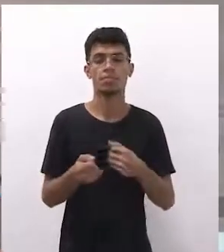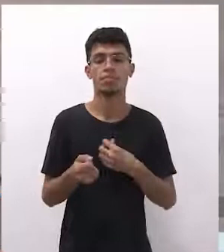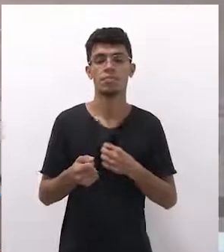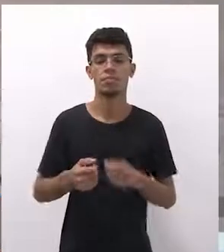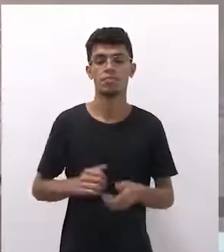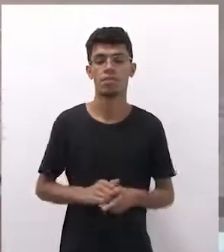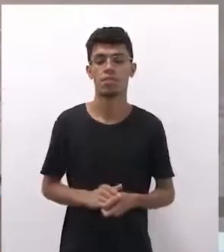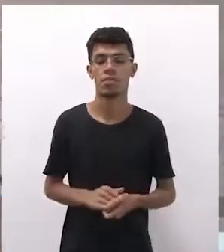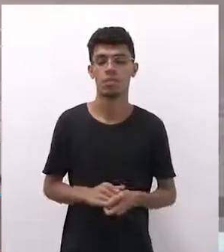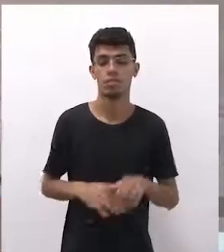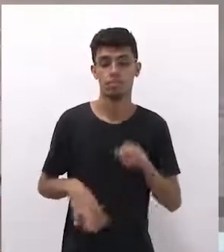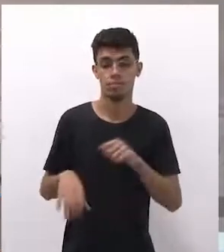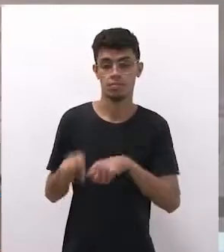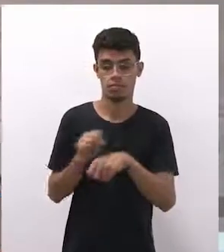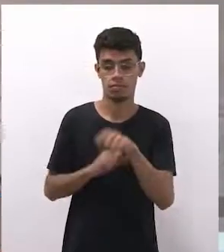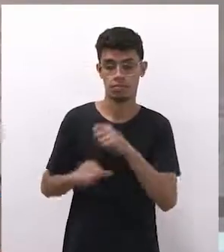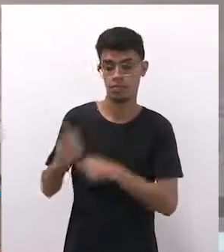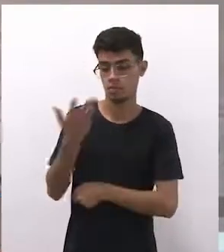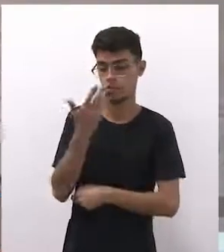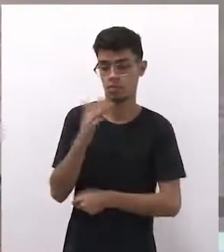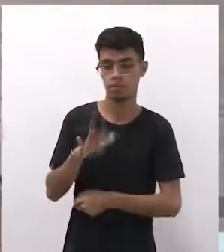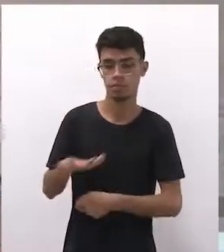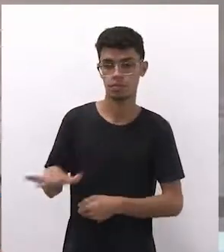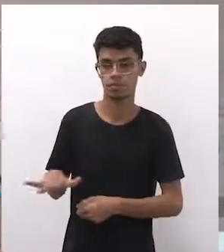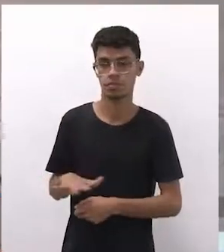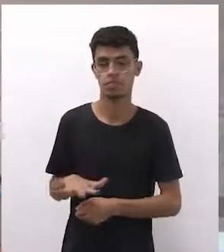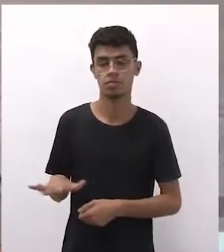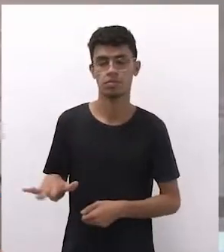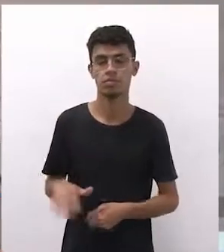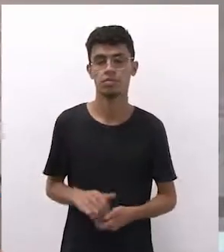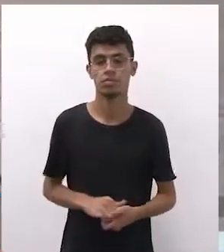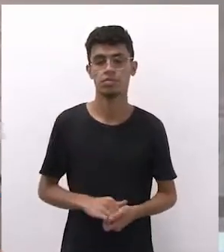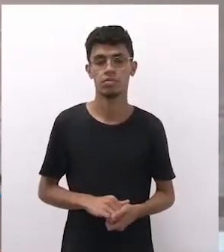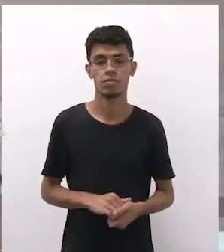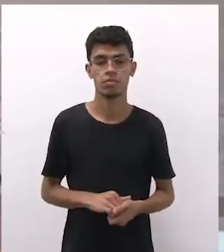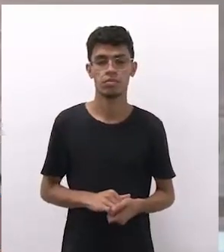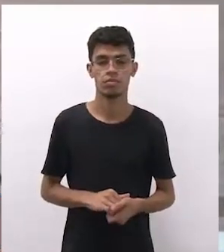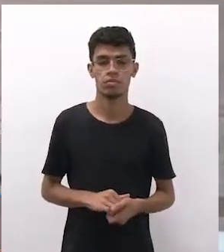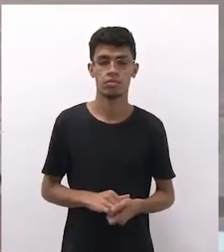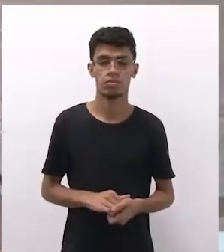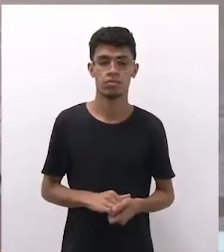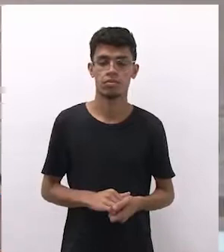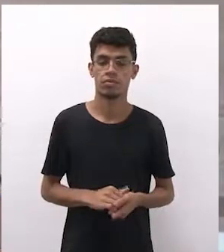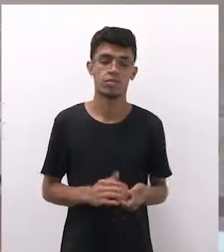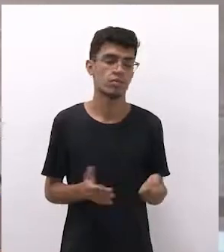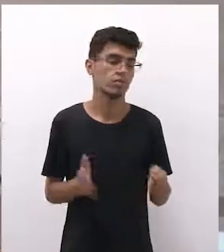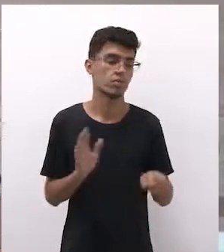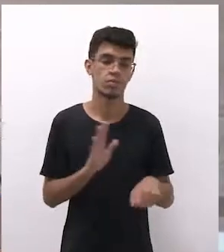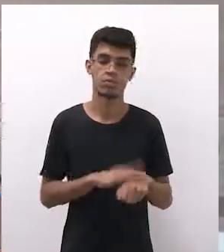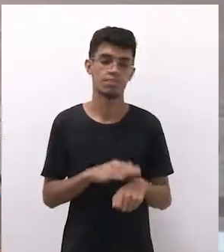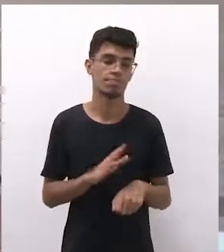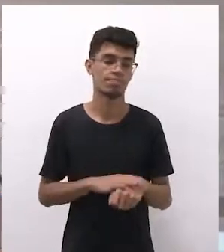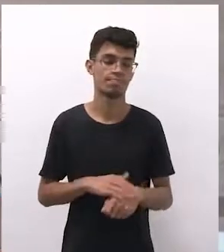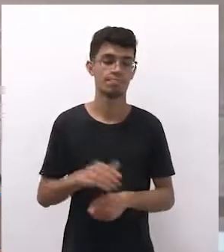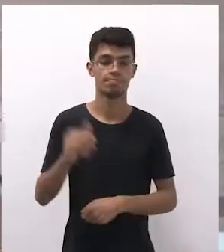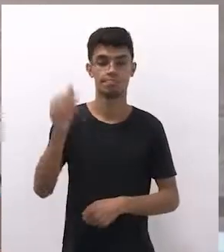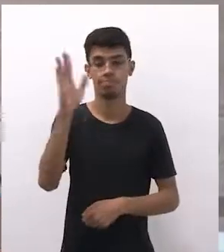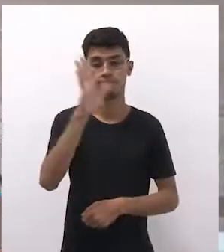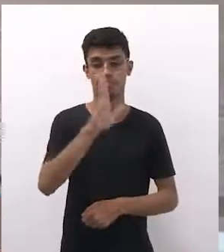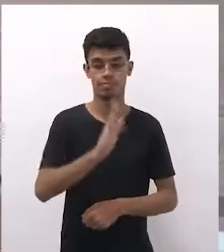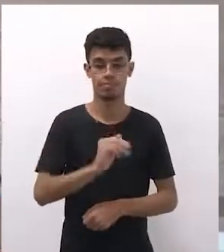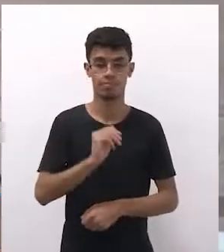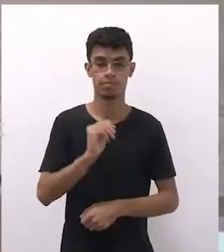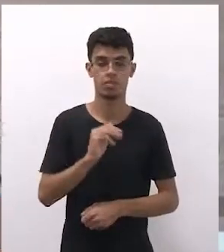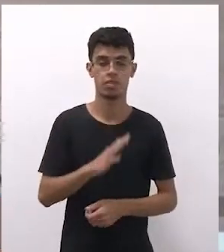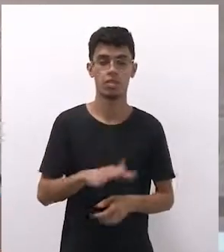dessas crianças. E isso, historicamente, a gente não faz, né, no Brasil. E por isso que eu acho que